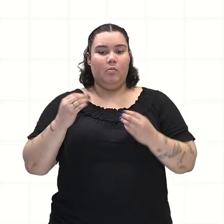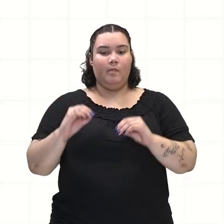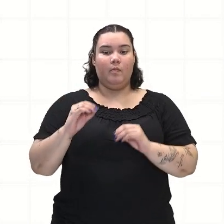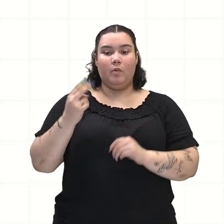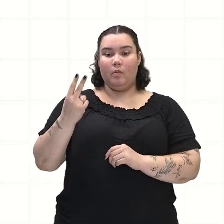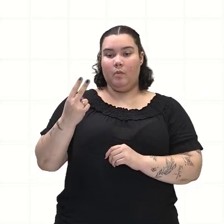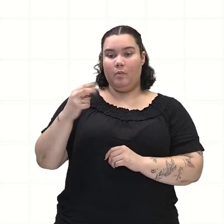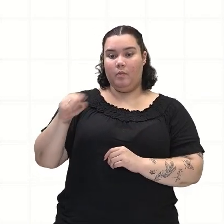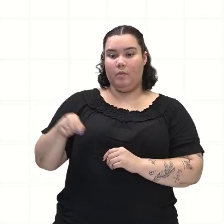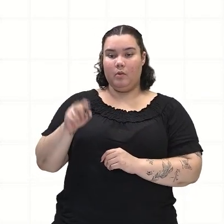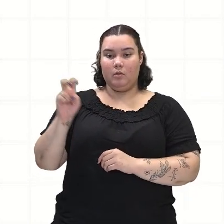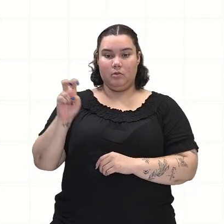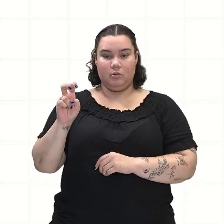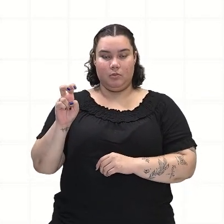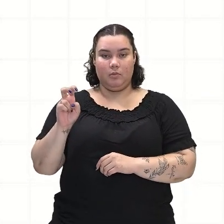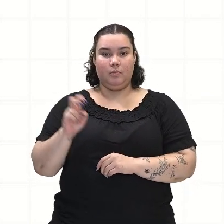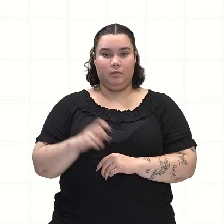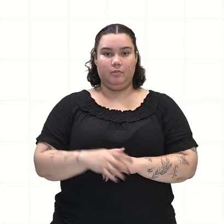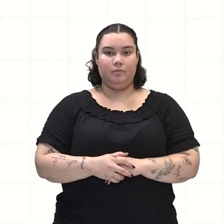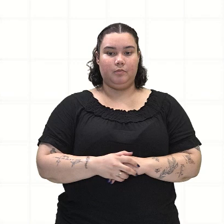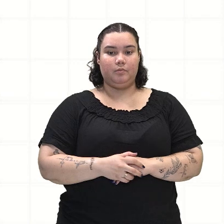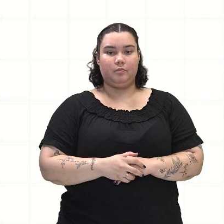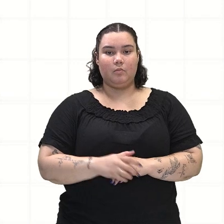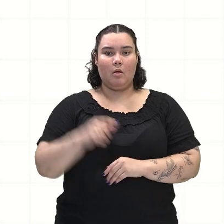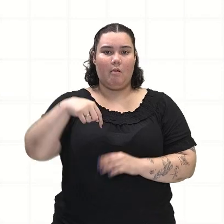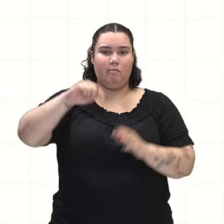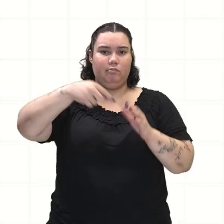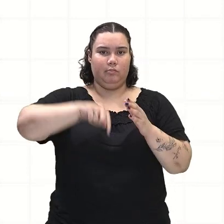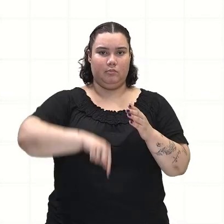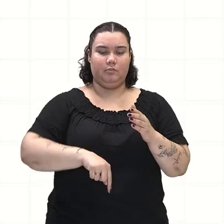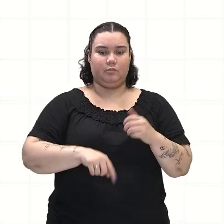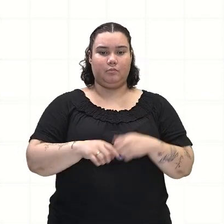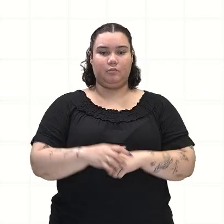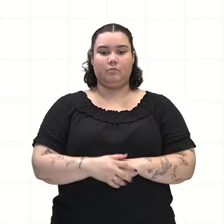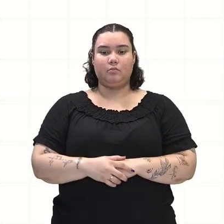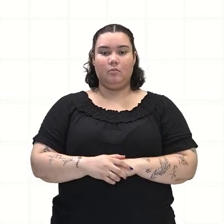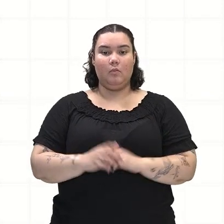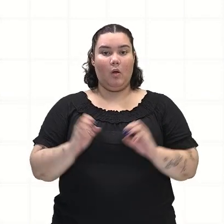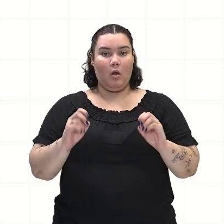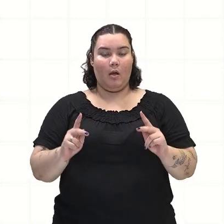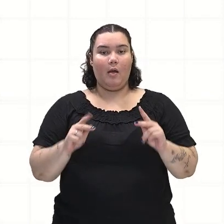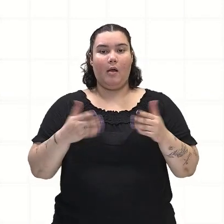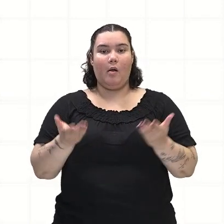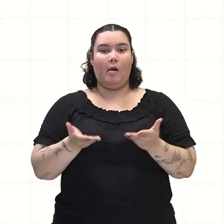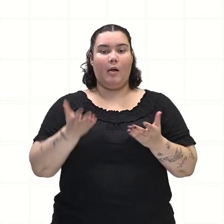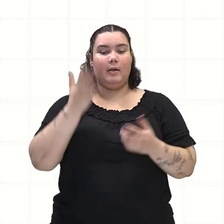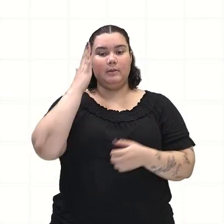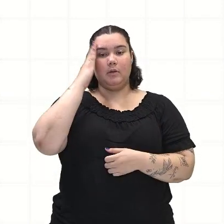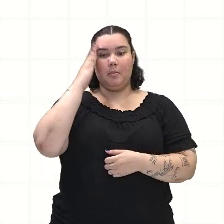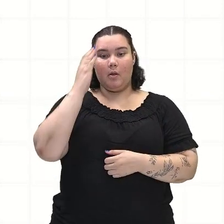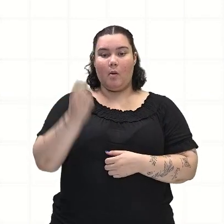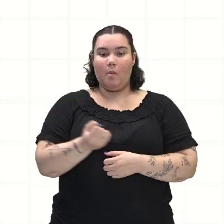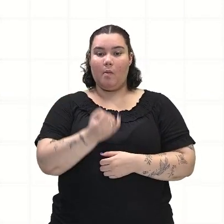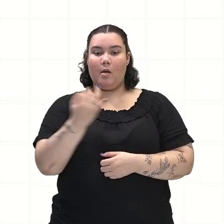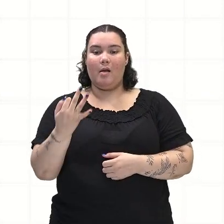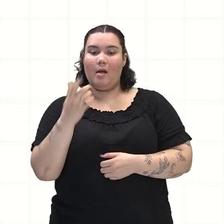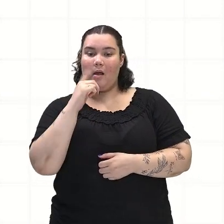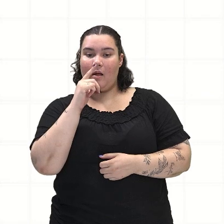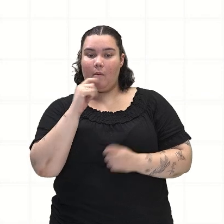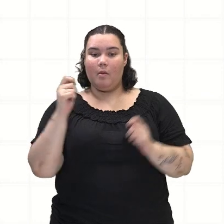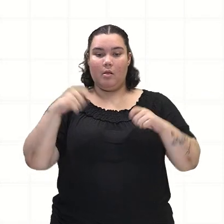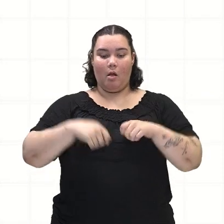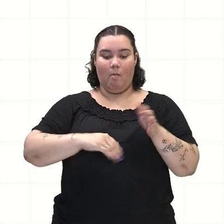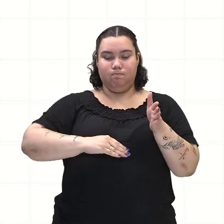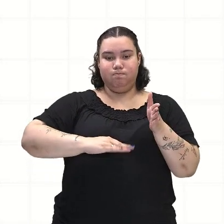adotar 2,5, né? Que será a profundidade média. E aí, ele quer saber quanto de água eu posso